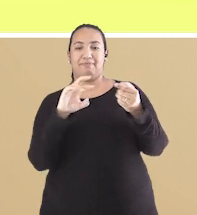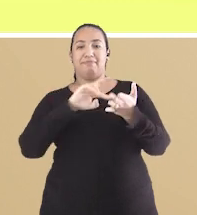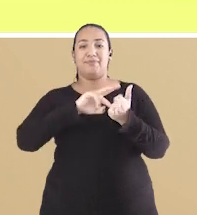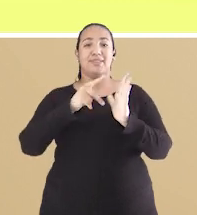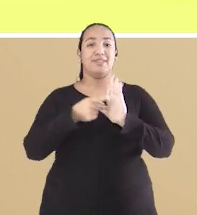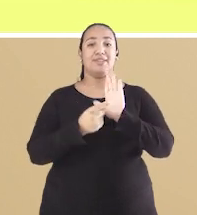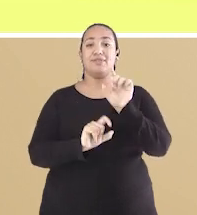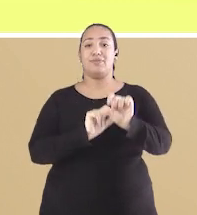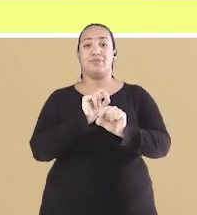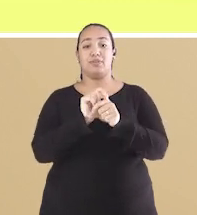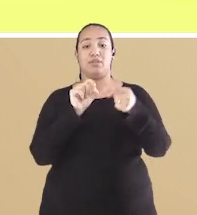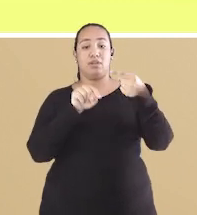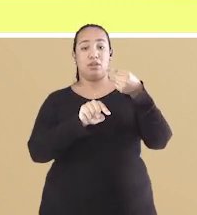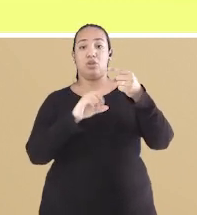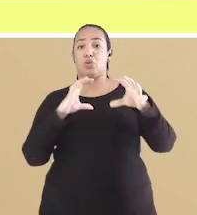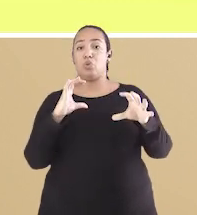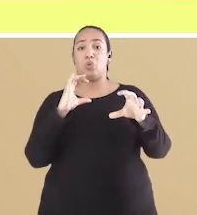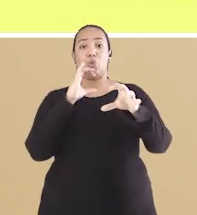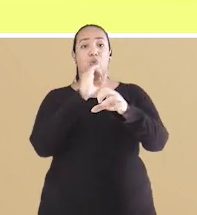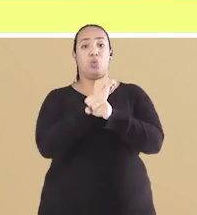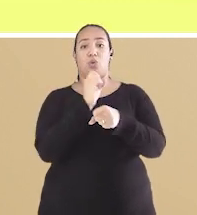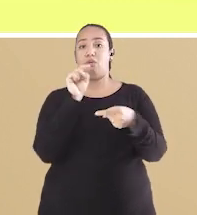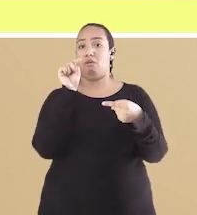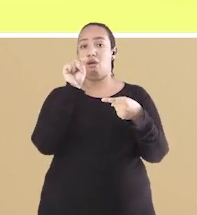e representa uma parte de um total.